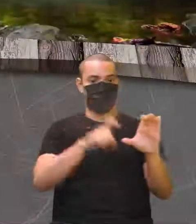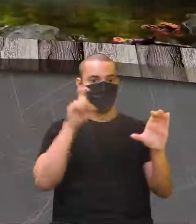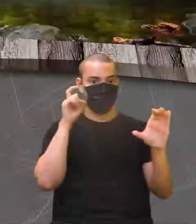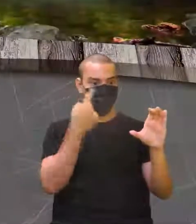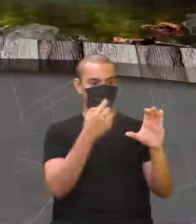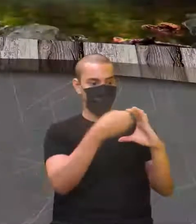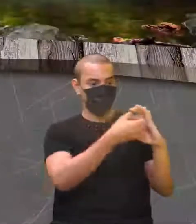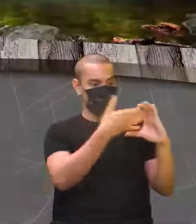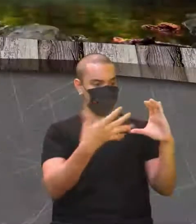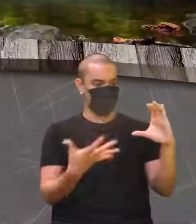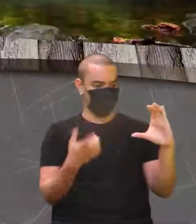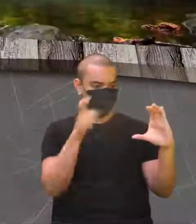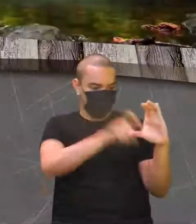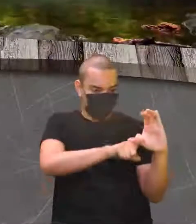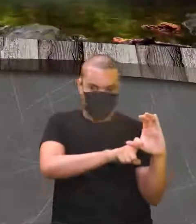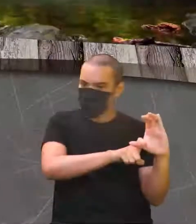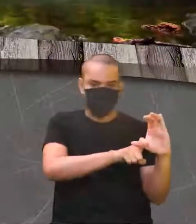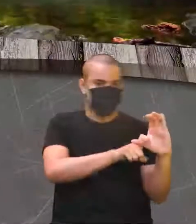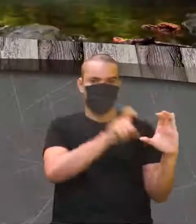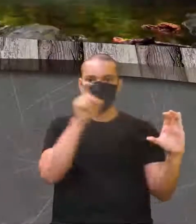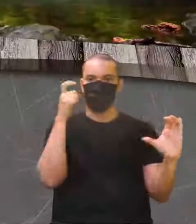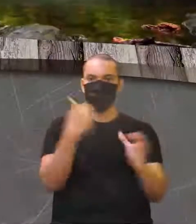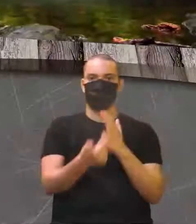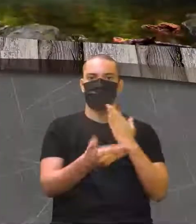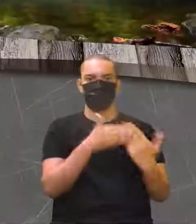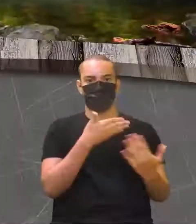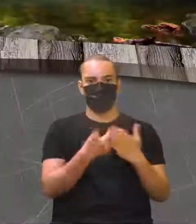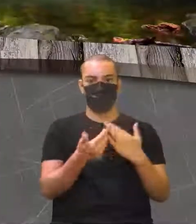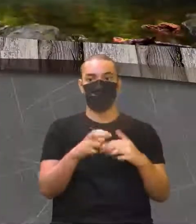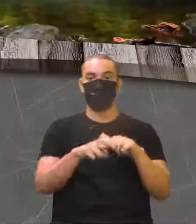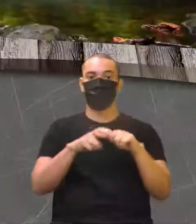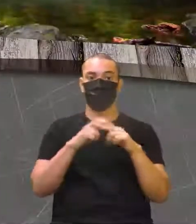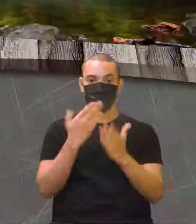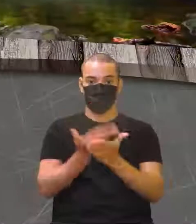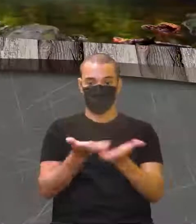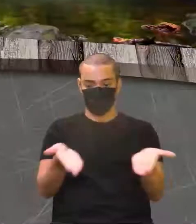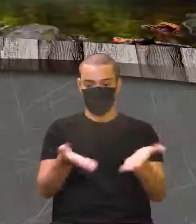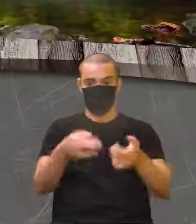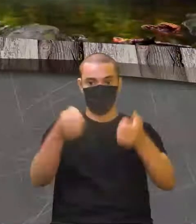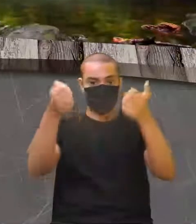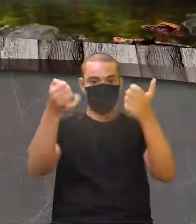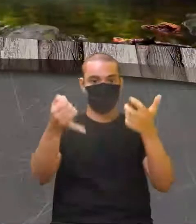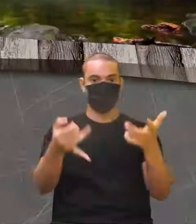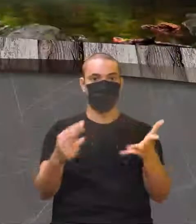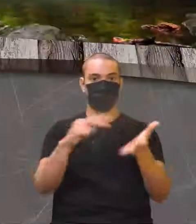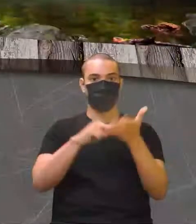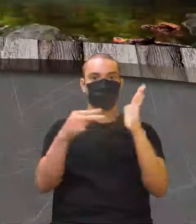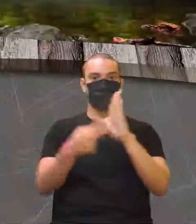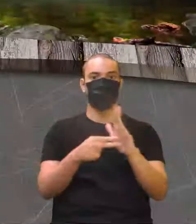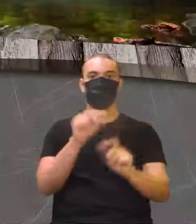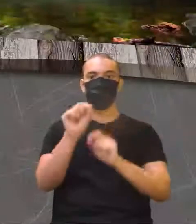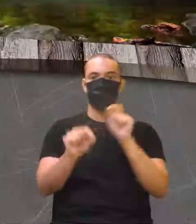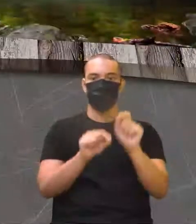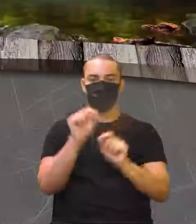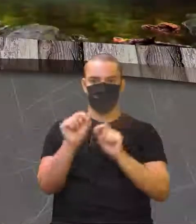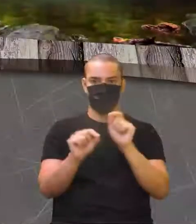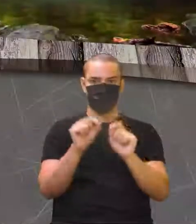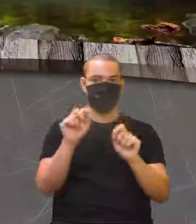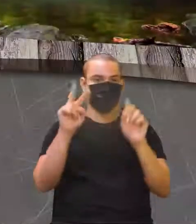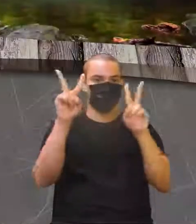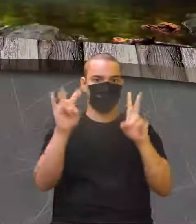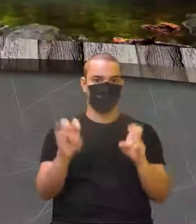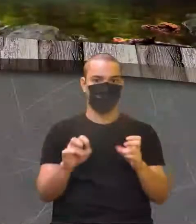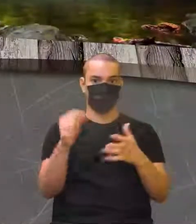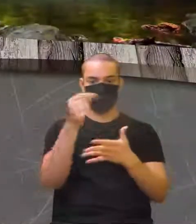uma característica não depende da outra, né? E nessa aula, a gente vai estar vendo justamente a questão